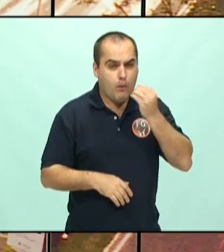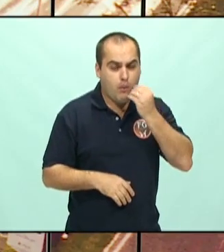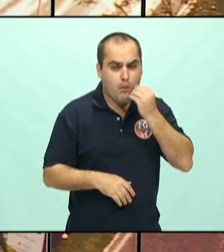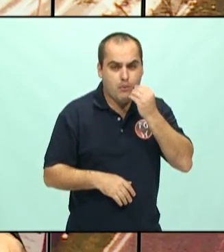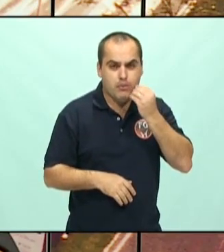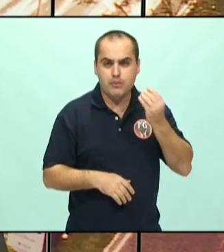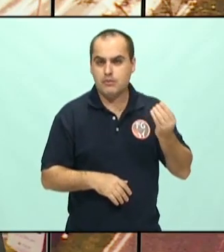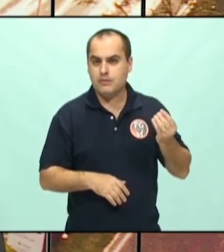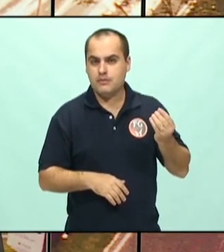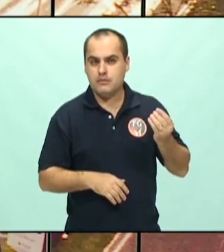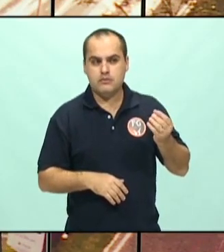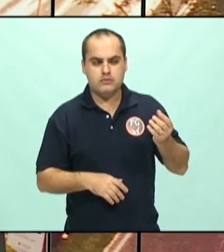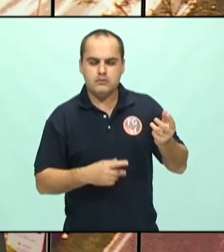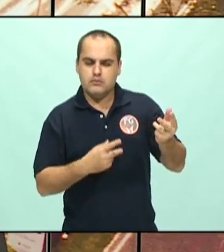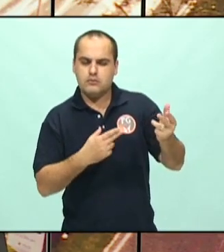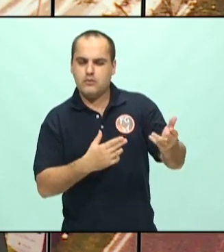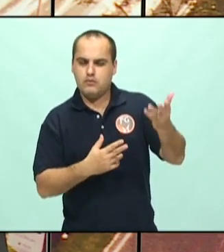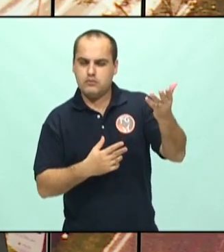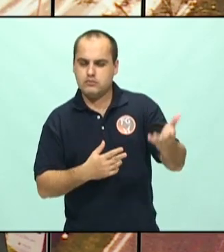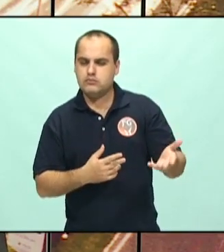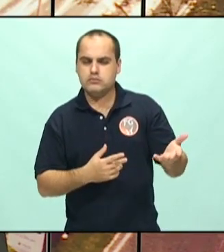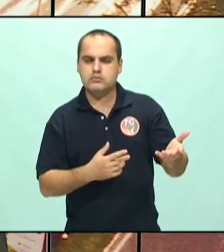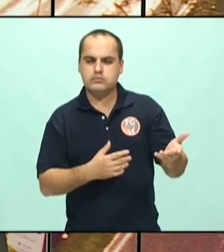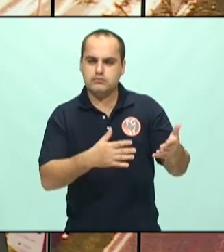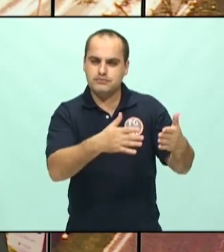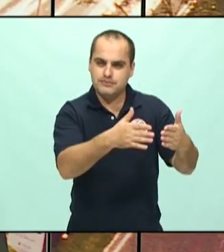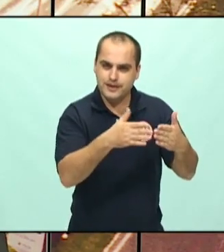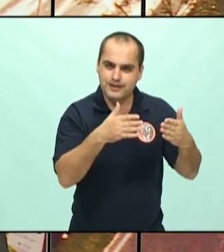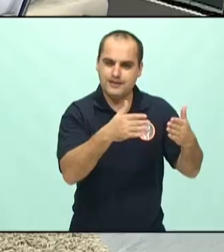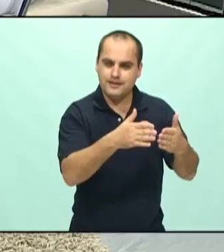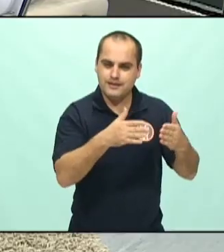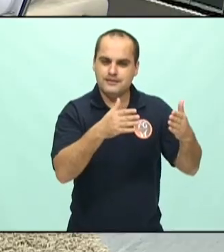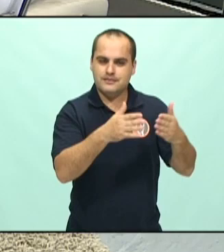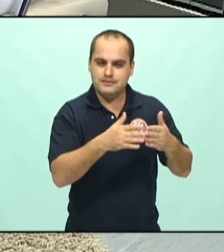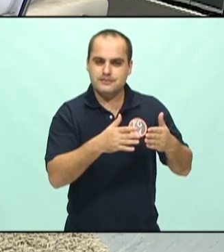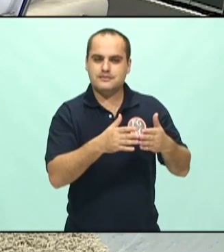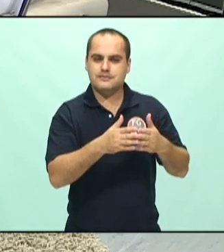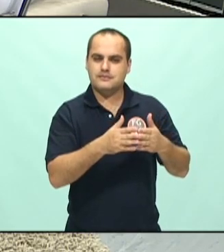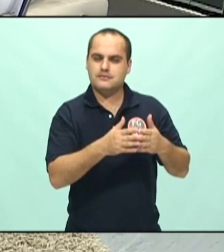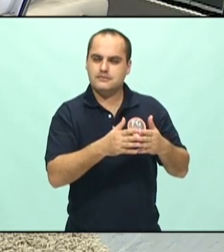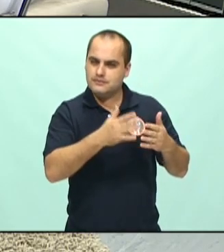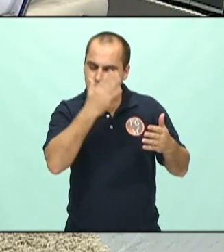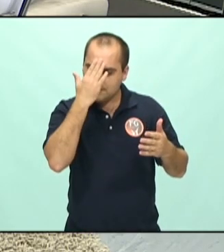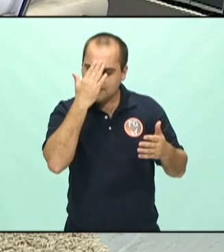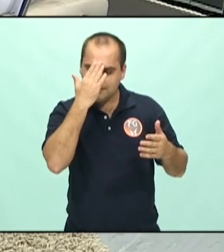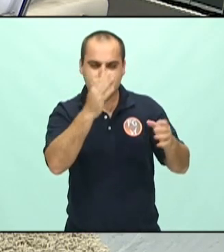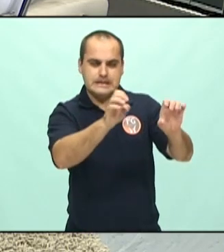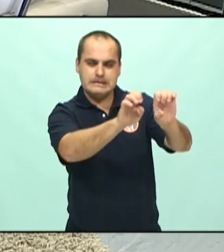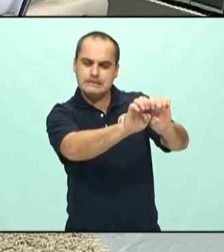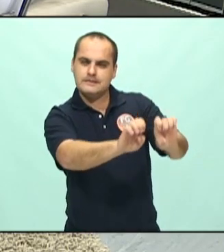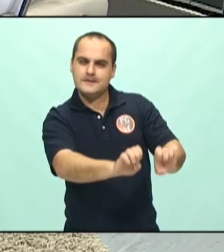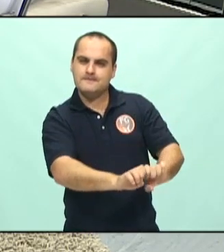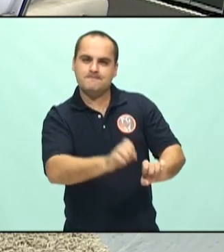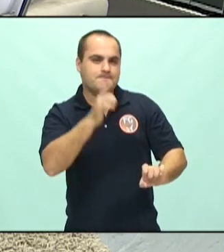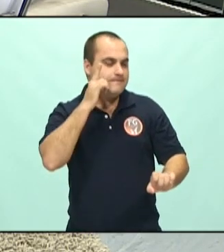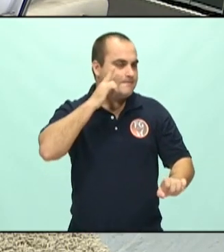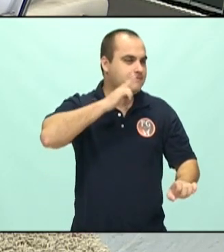vale a pena quando o senhor por exemplo pede essa reestruturação reorganização